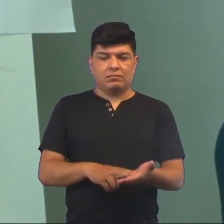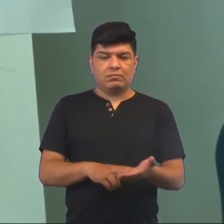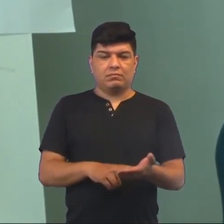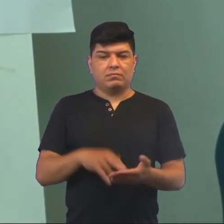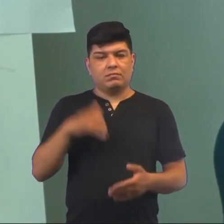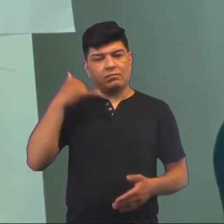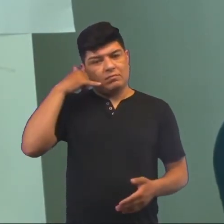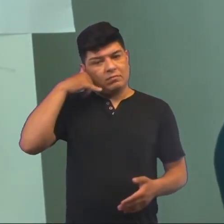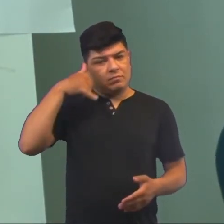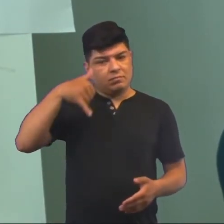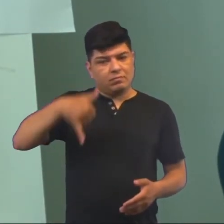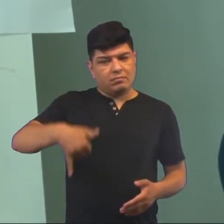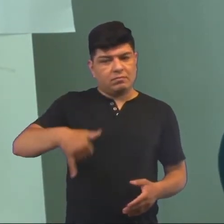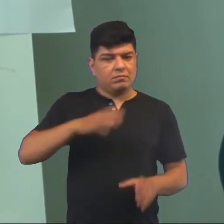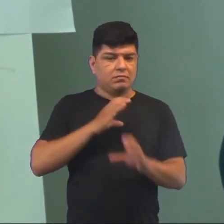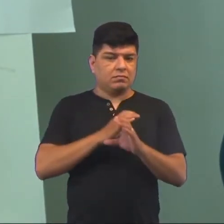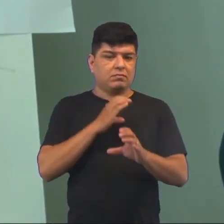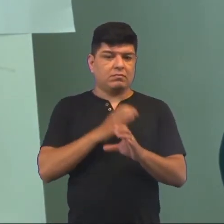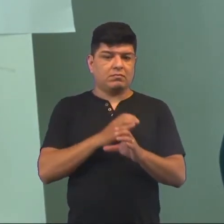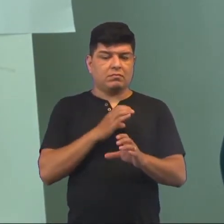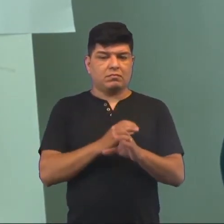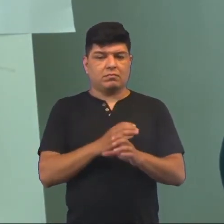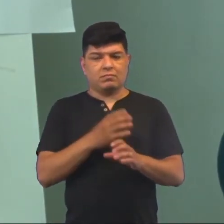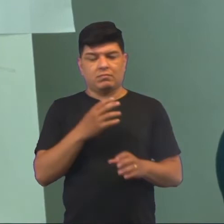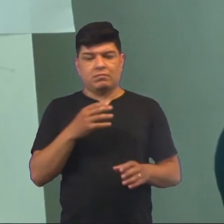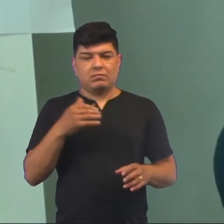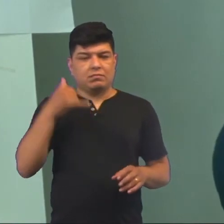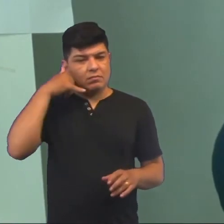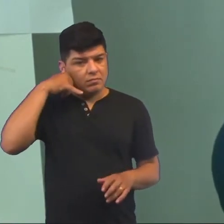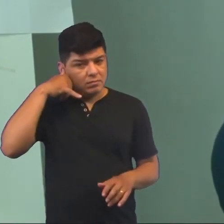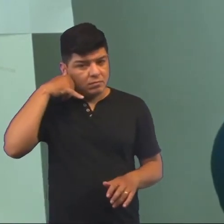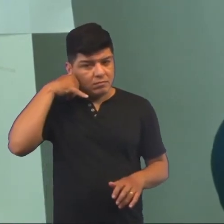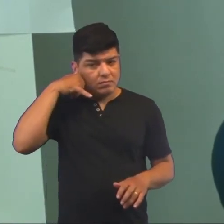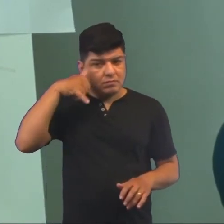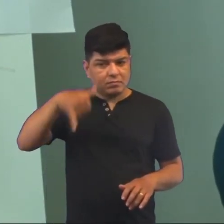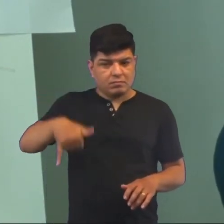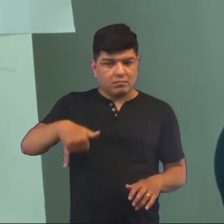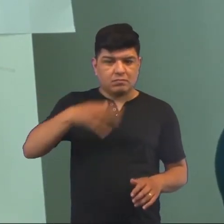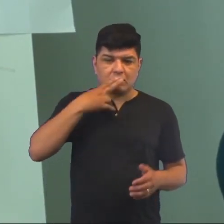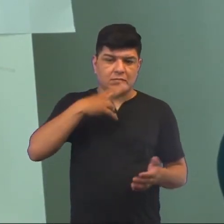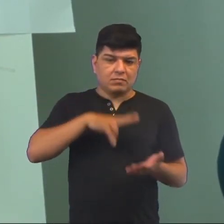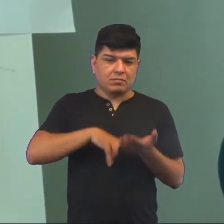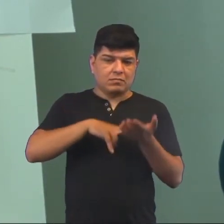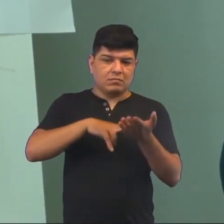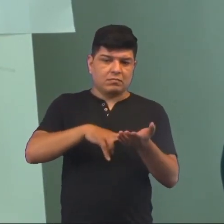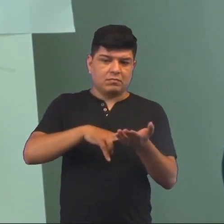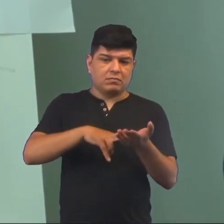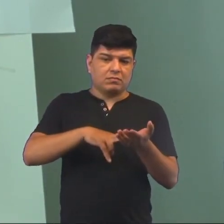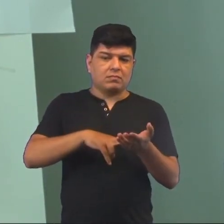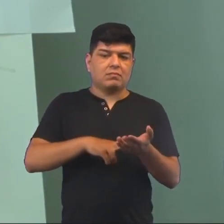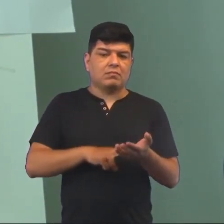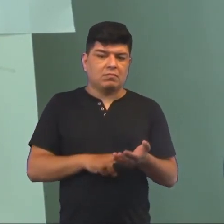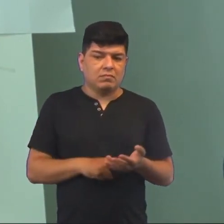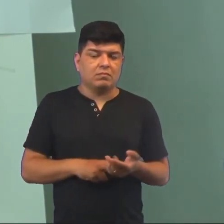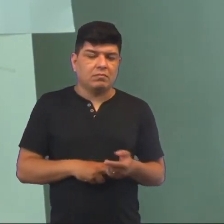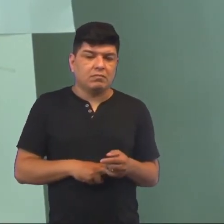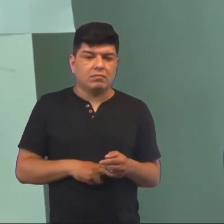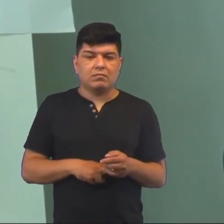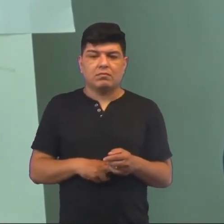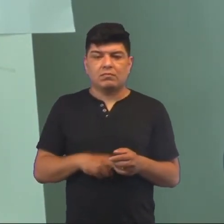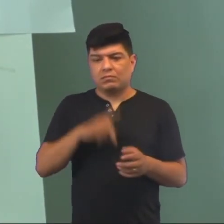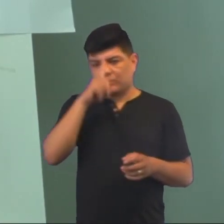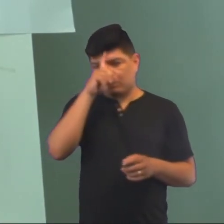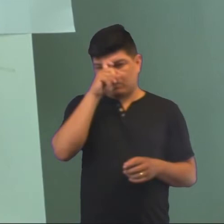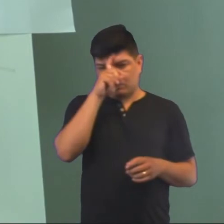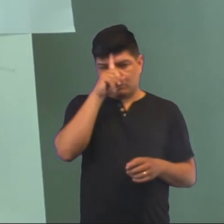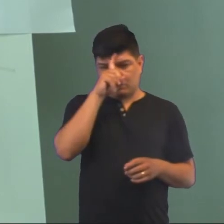o telefone, a comunicação, tanto o telefone aqui representado quanto o correio, né, cartas escritas aqui.